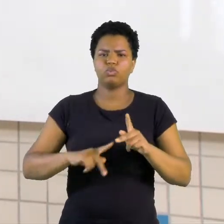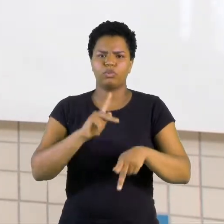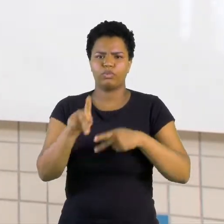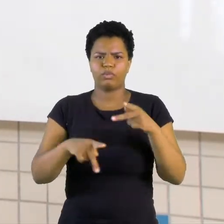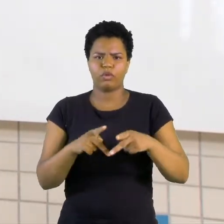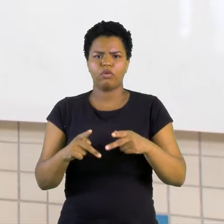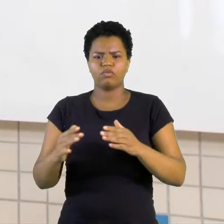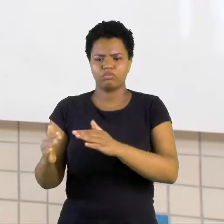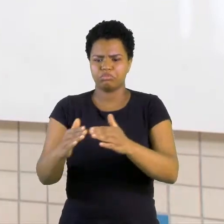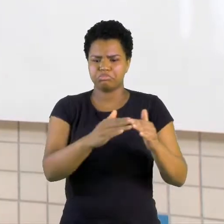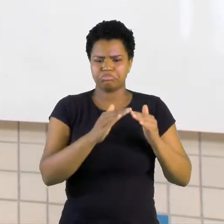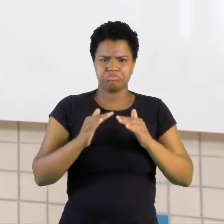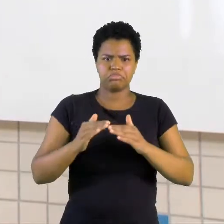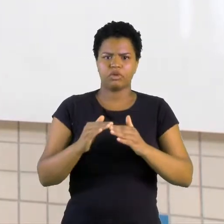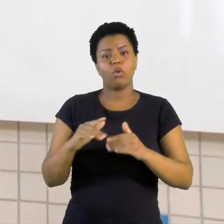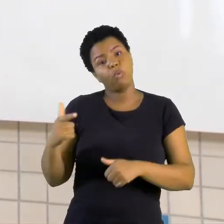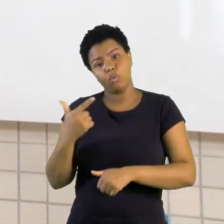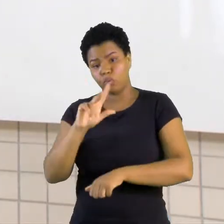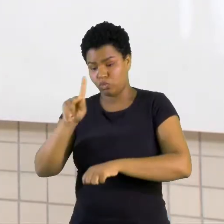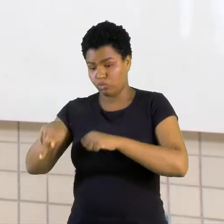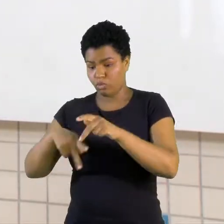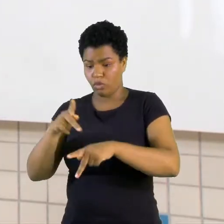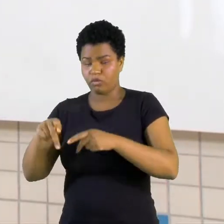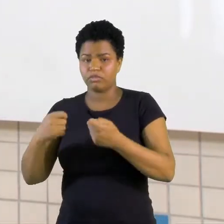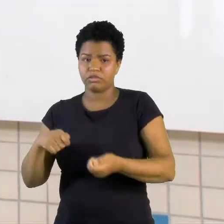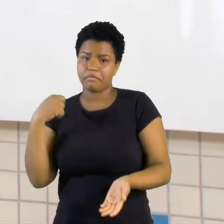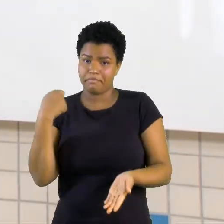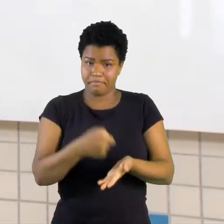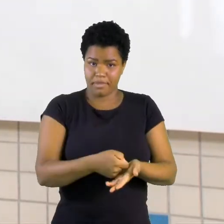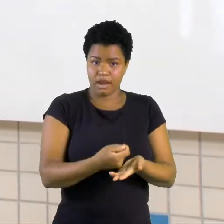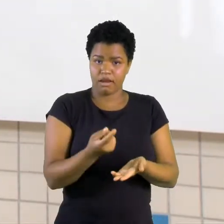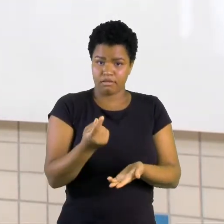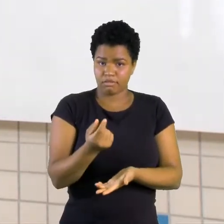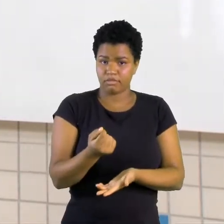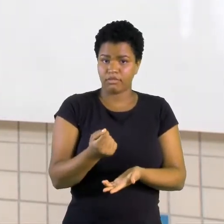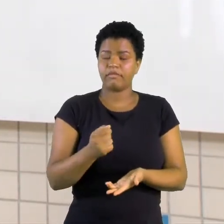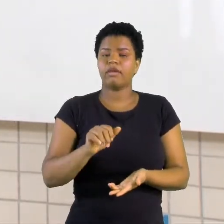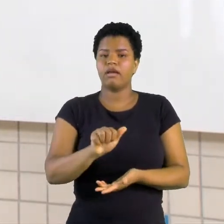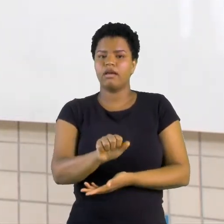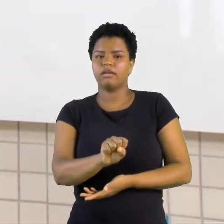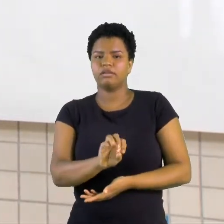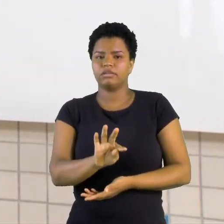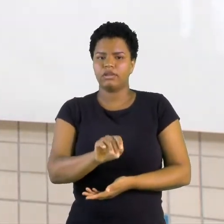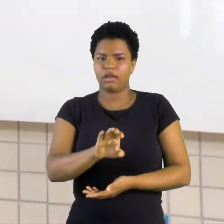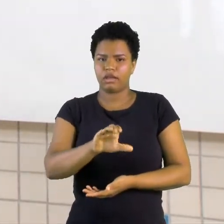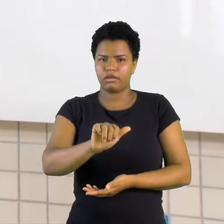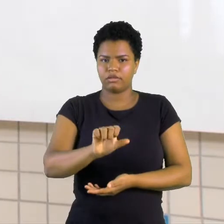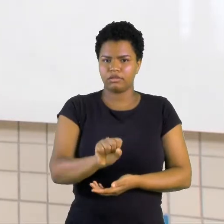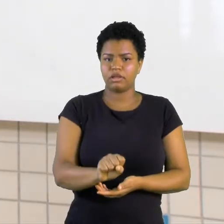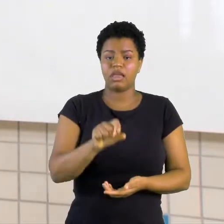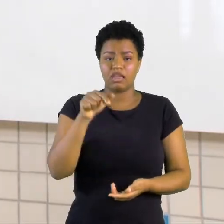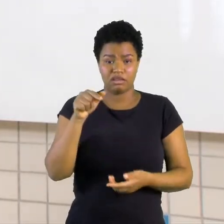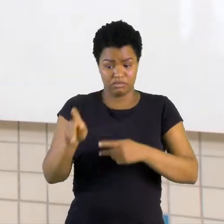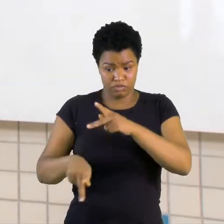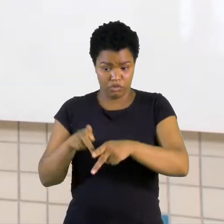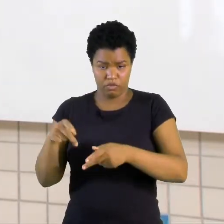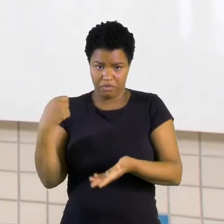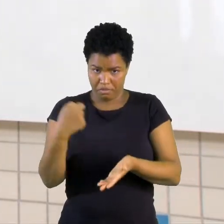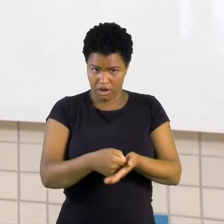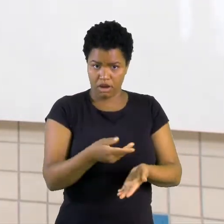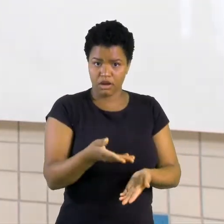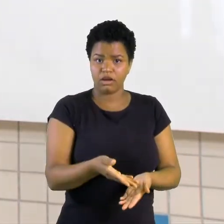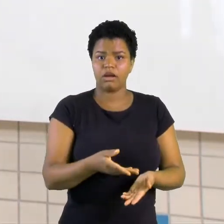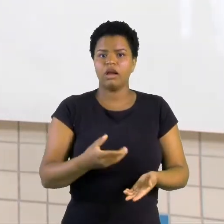outros povos tinham que pagar tributos para os astecas. Esses povos, né, que pagavam tributo para os astecas, de certa forma eles fizeram